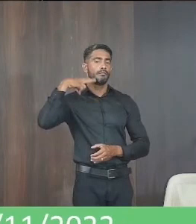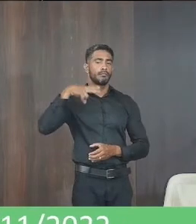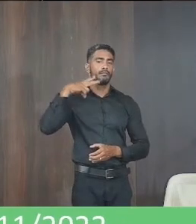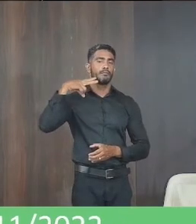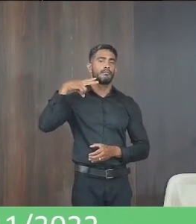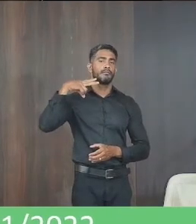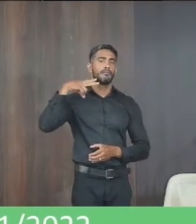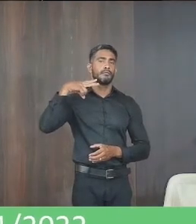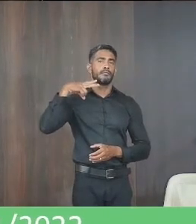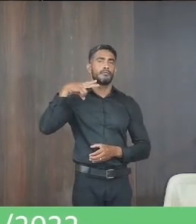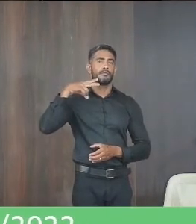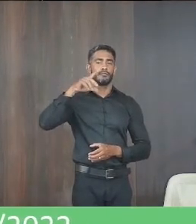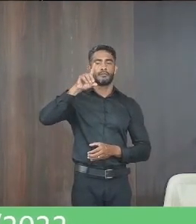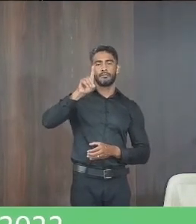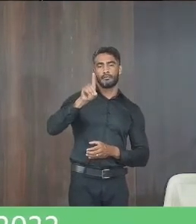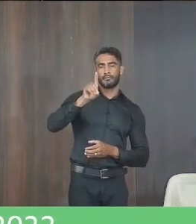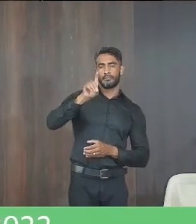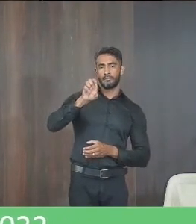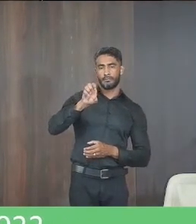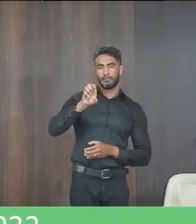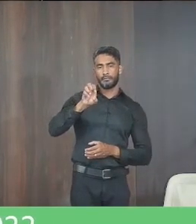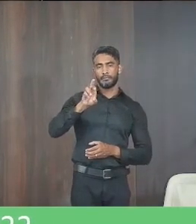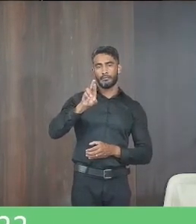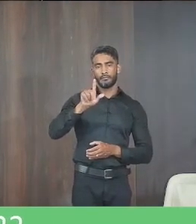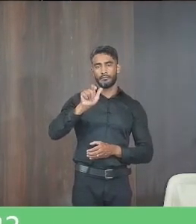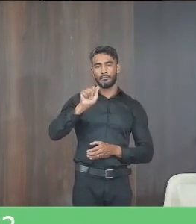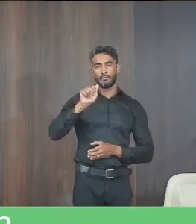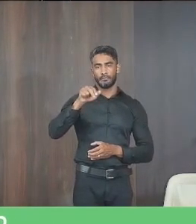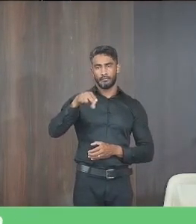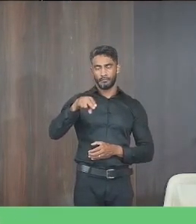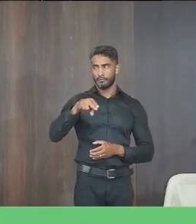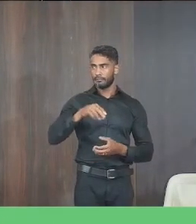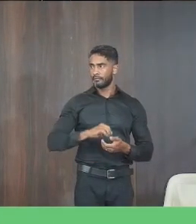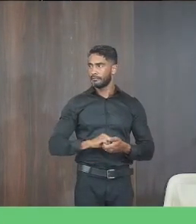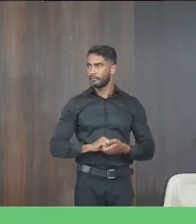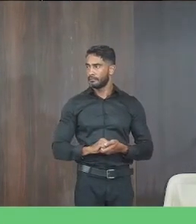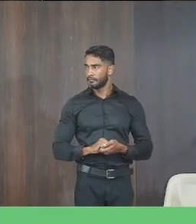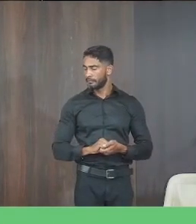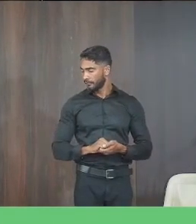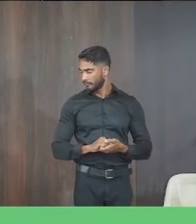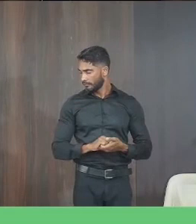vereador Derlan Miranda dos Reis